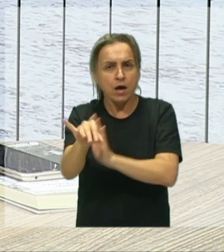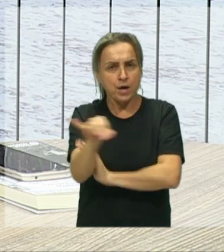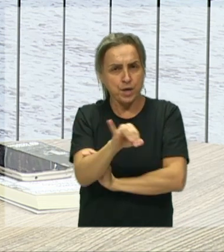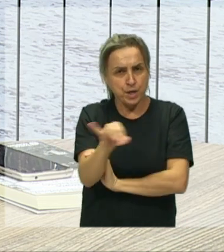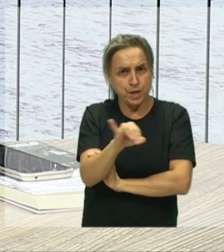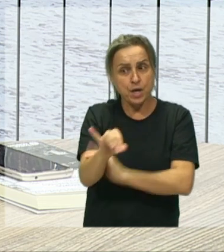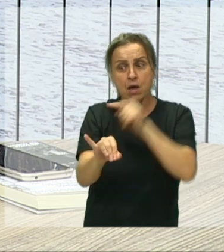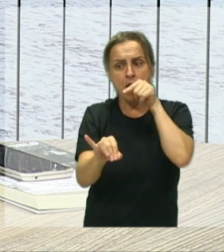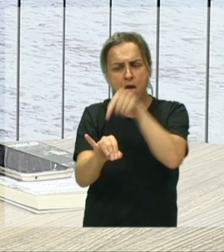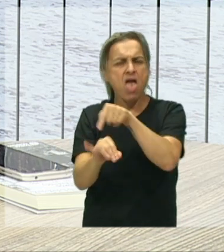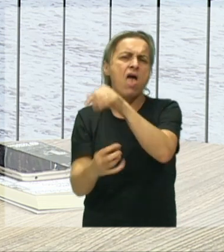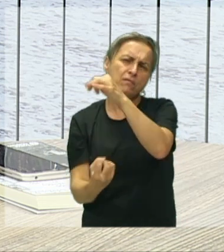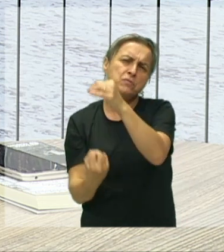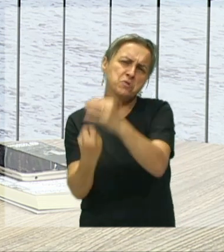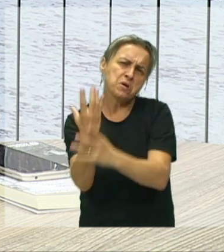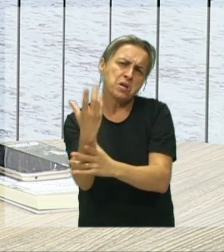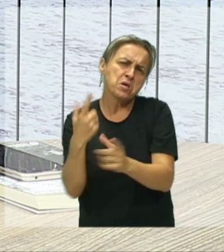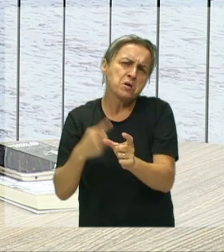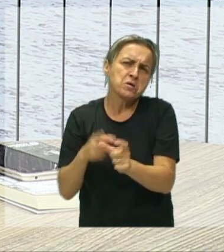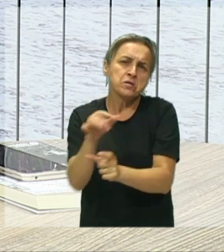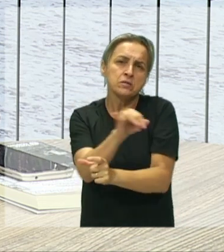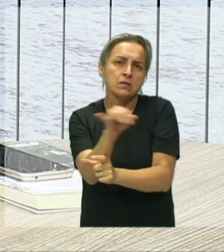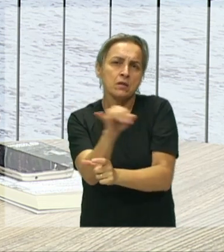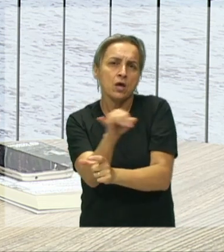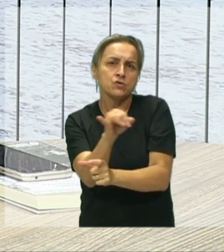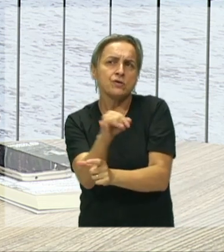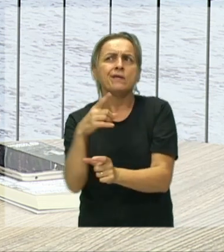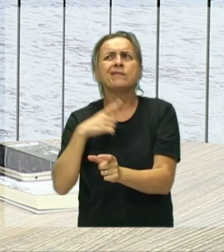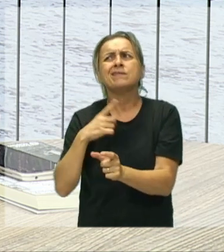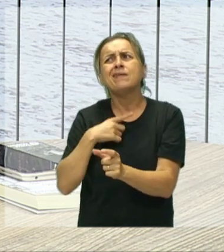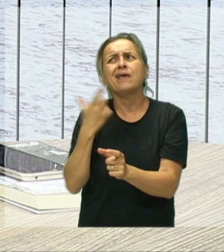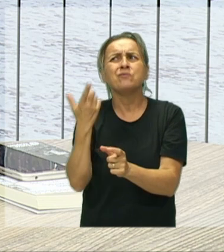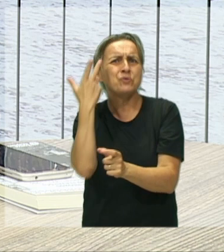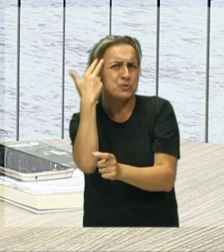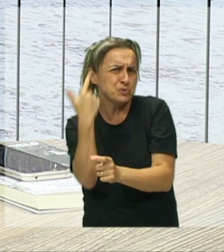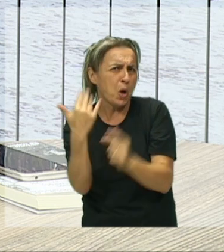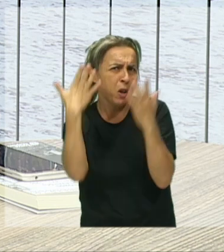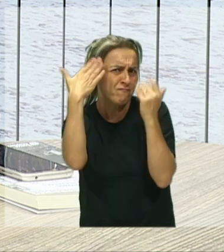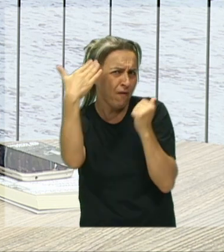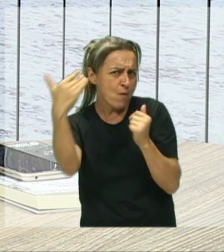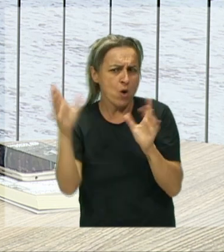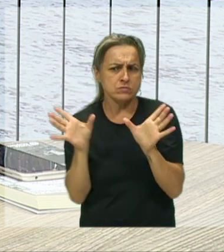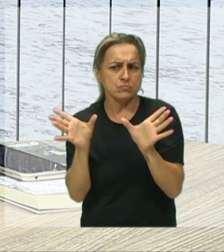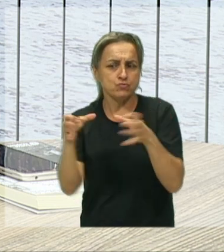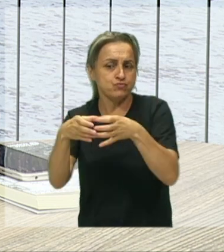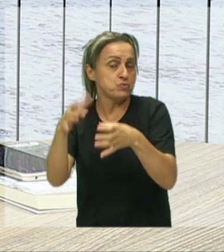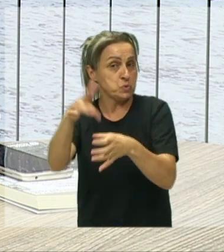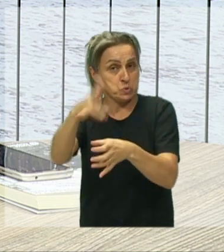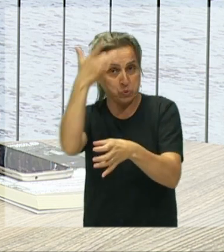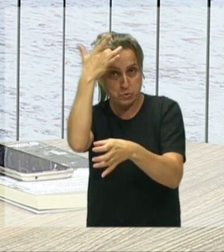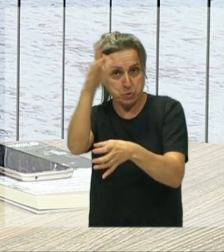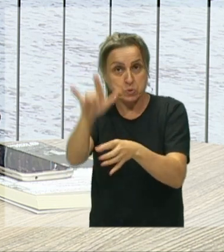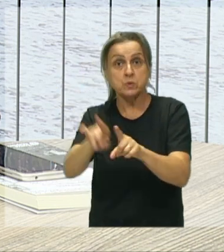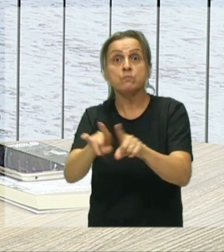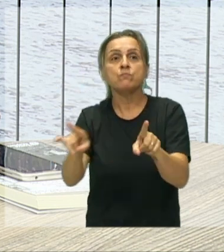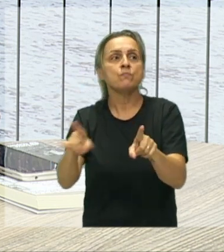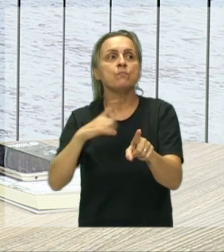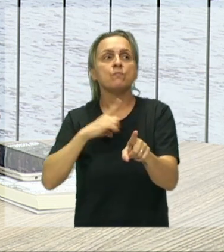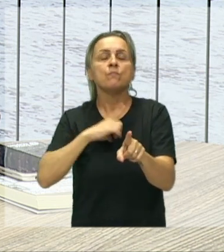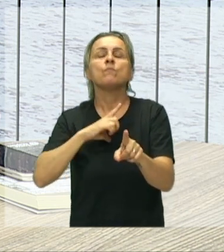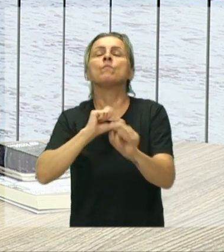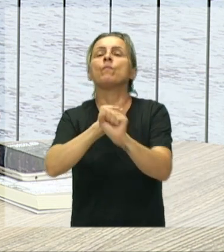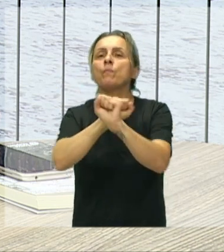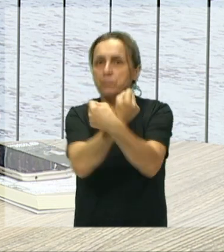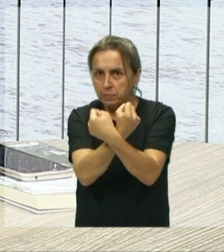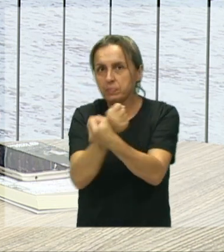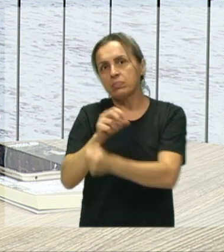como um dos fundadores da cidade, embora tenha uma polêmica acerca disso, e ele tinha um escravizado chamado Simeão. E